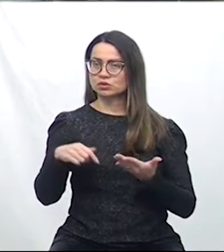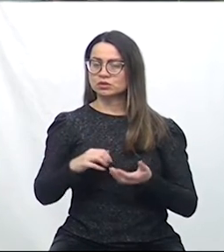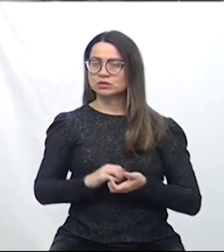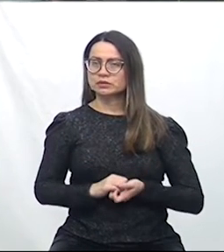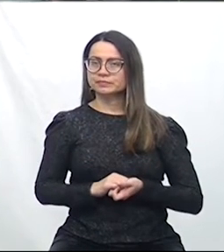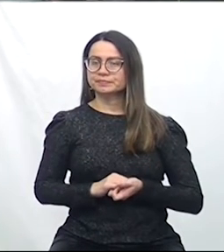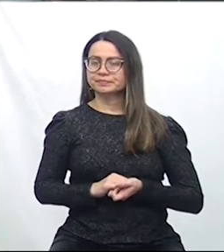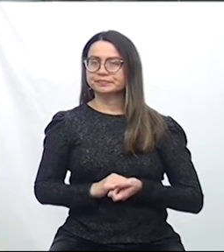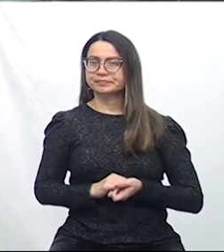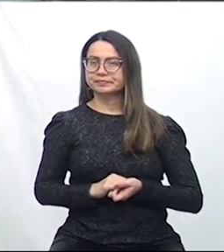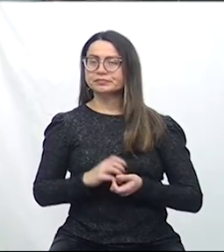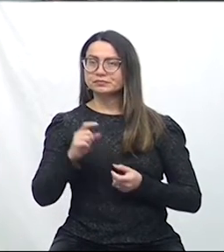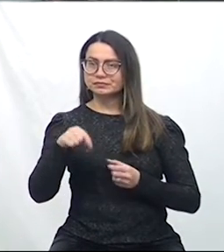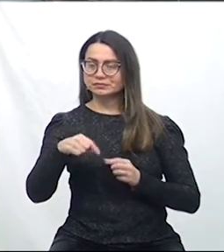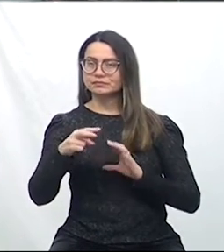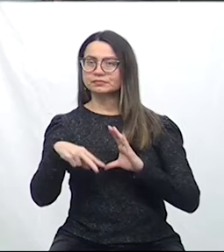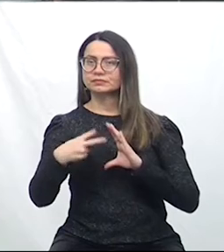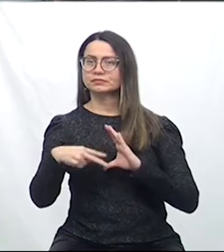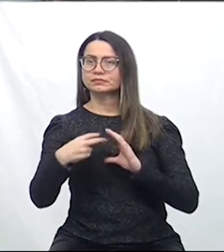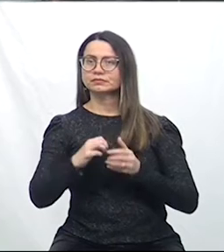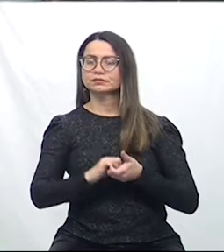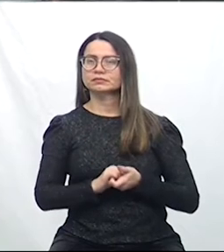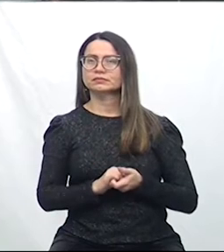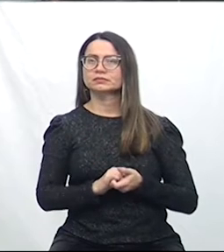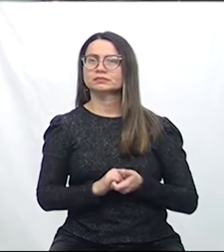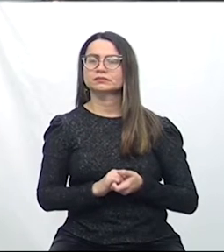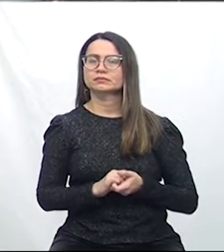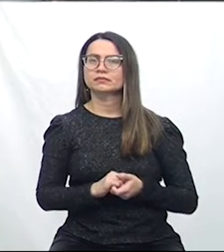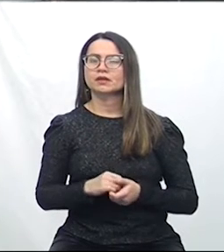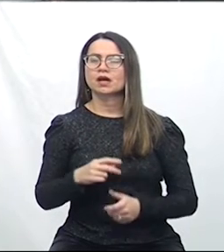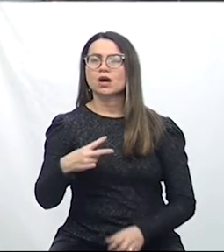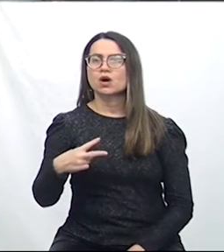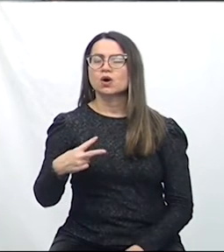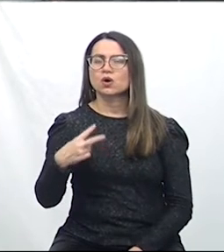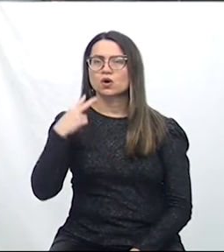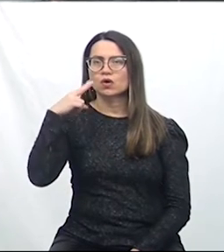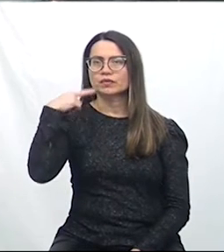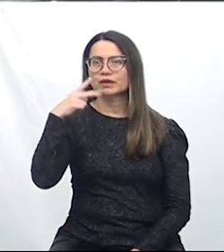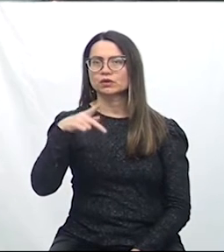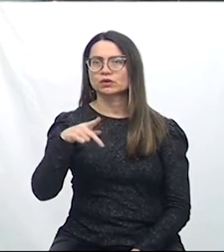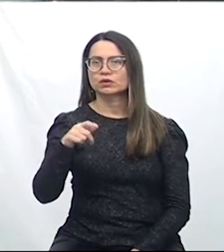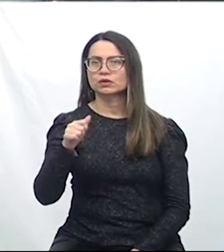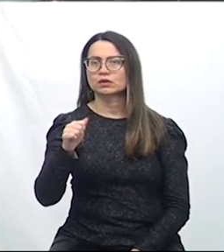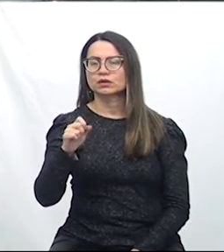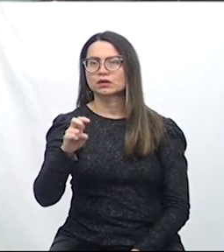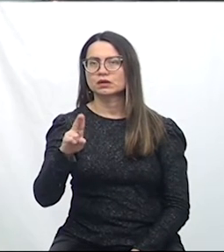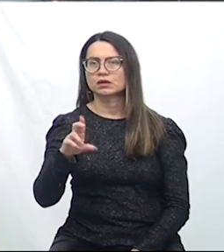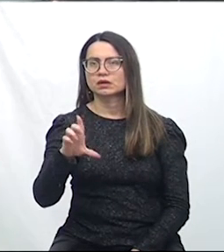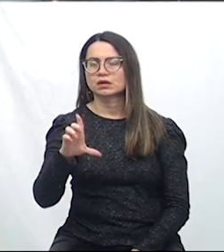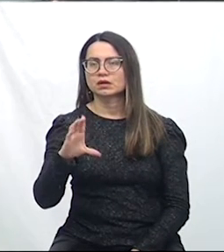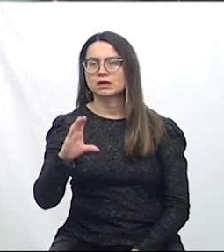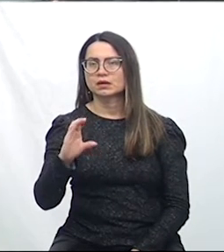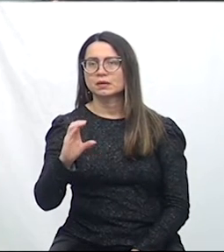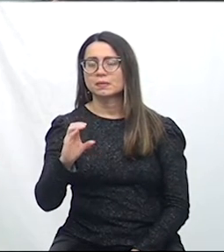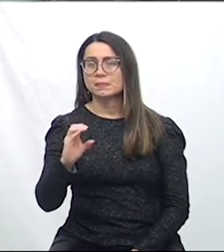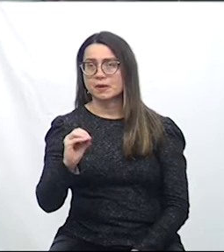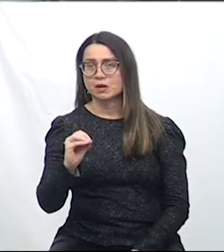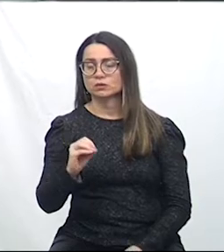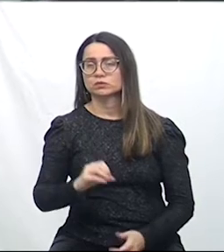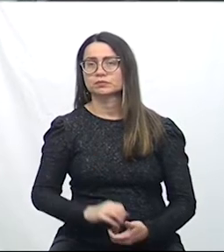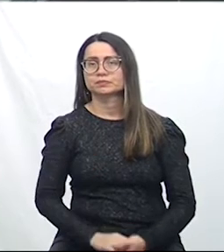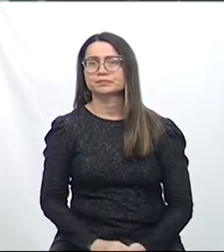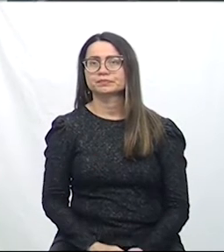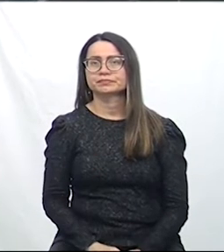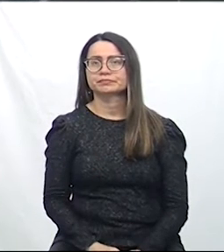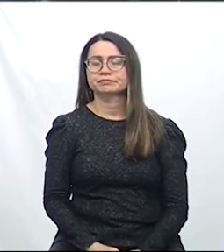nessa Câmara. É Paulo, vereador Paulo Ferrares, né? O que é que não faz uma eleição? Agora, todo